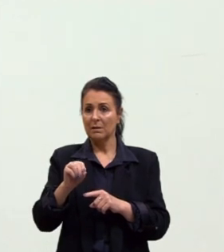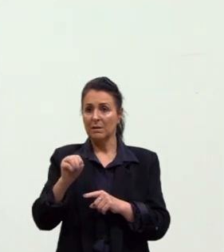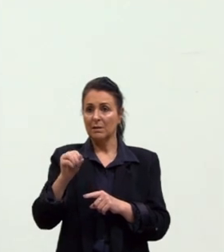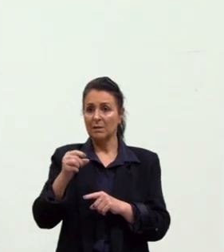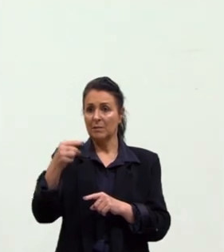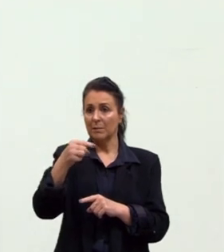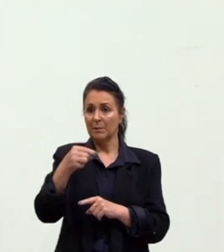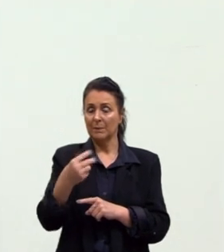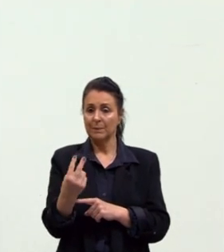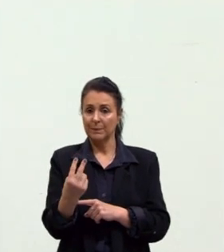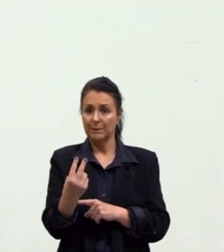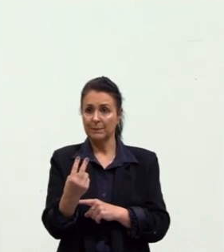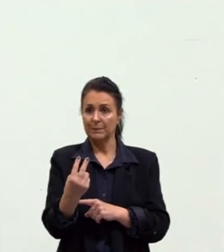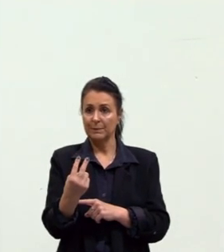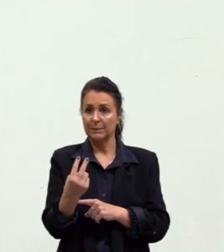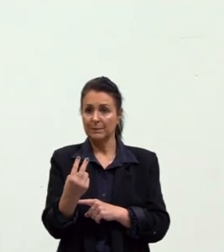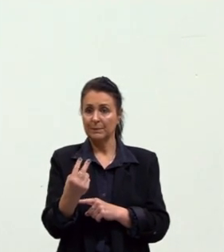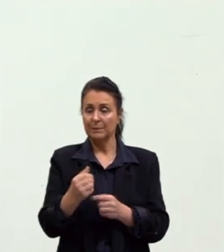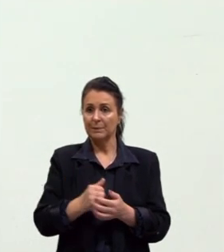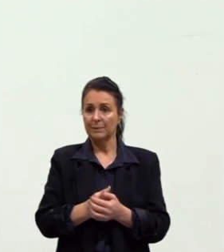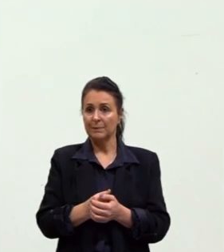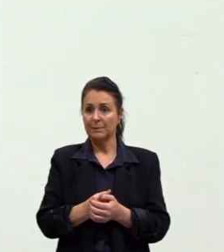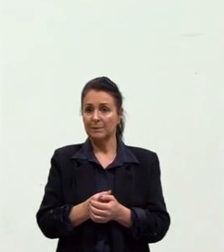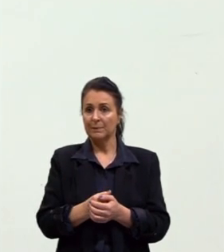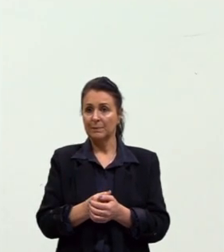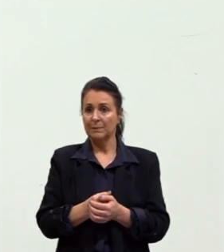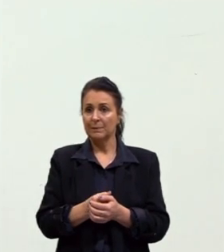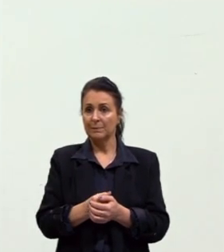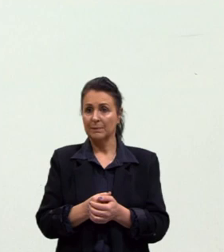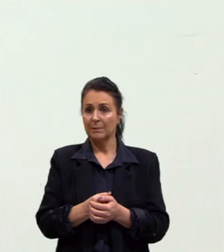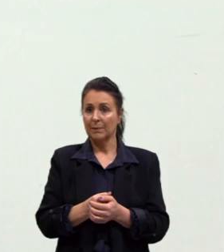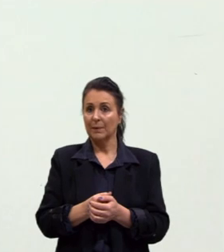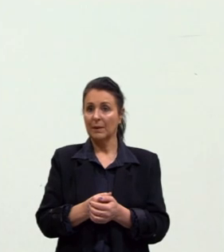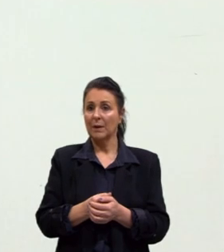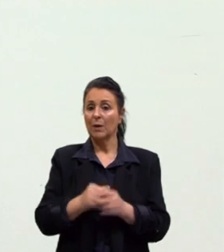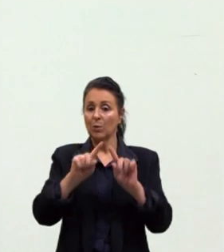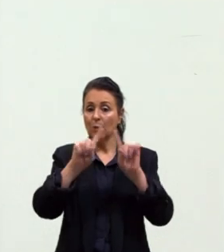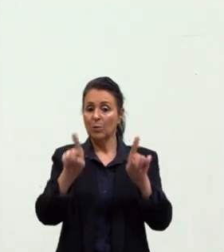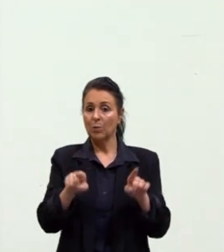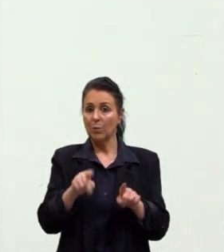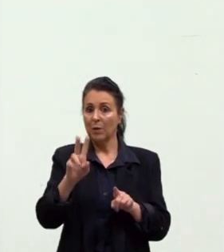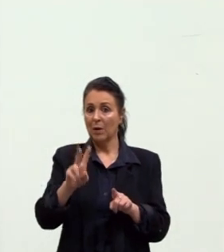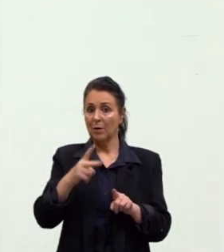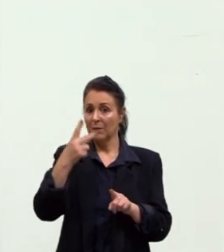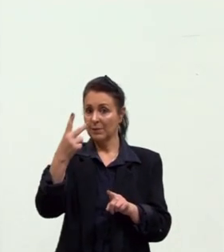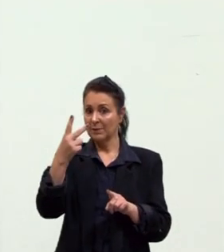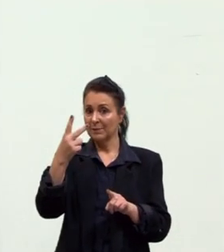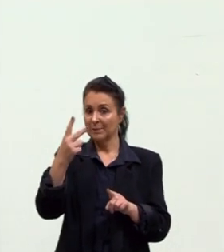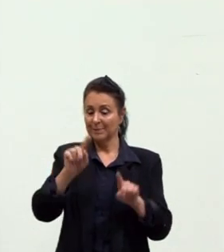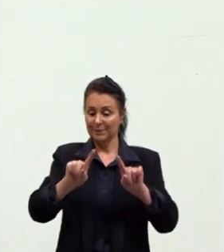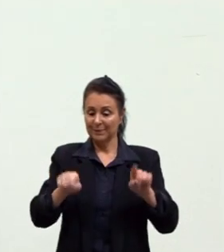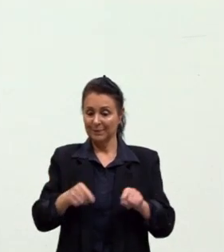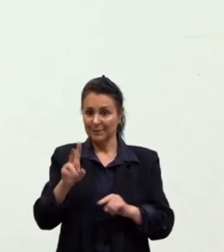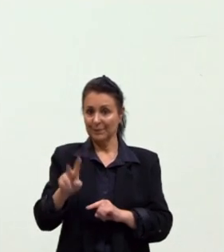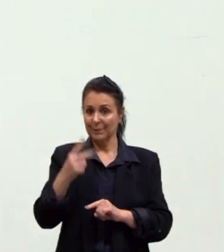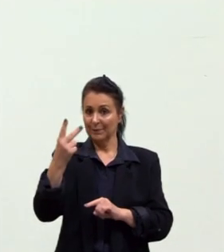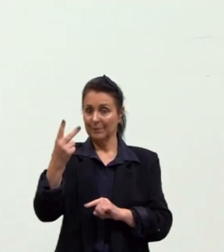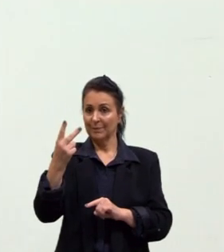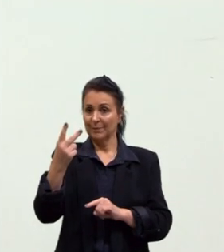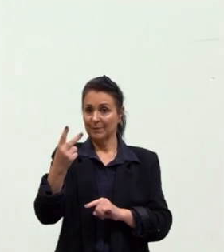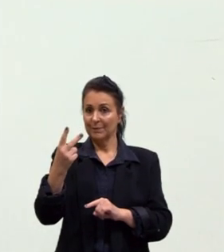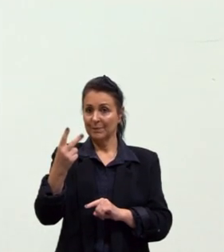- 2 Ah tá e o ao quadrado gente não pode esquecer o ao quadrado aqui tá